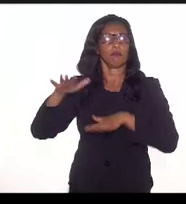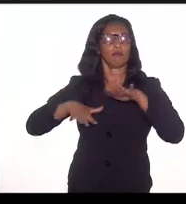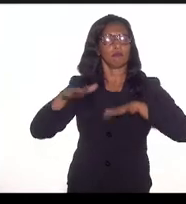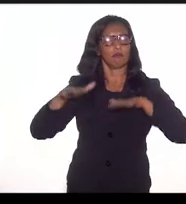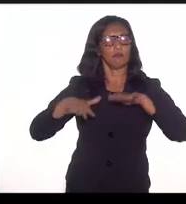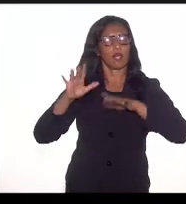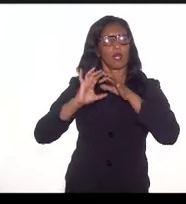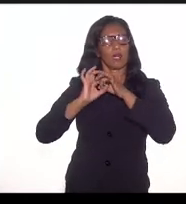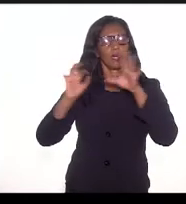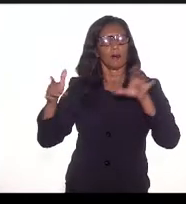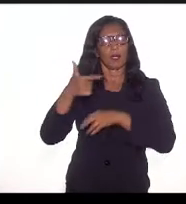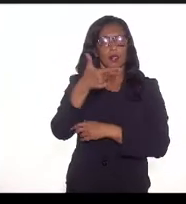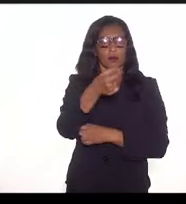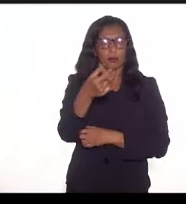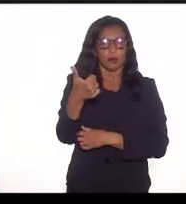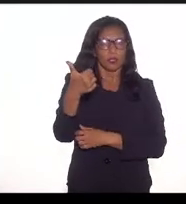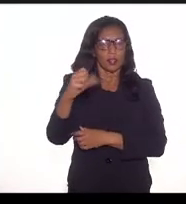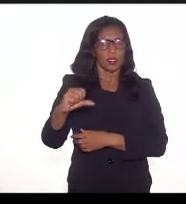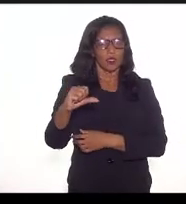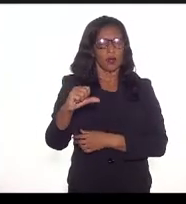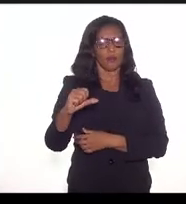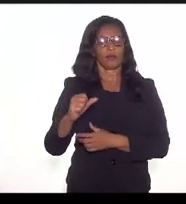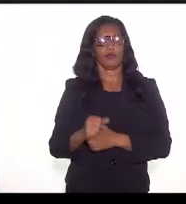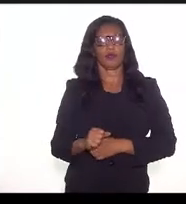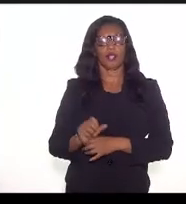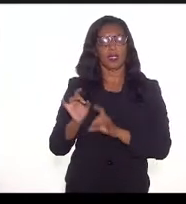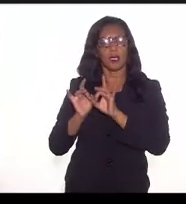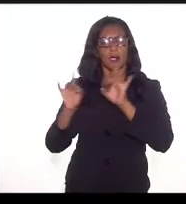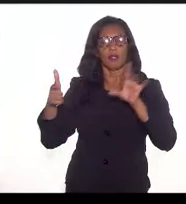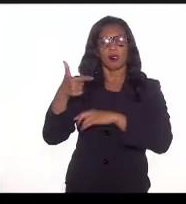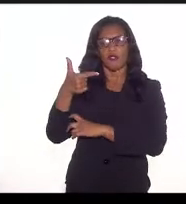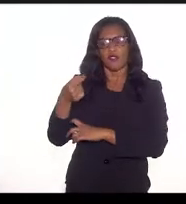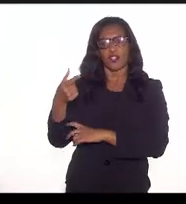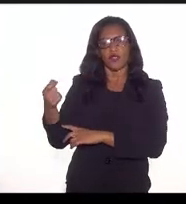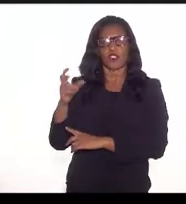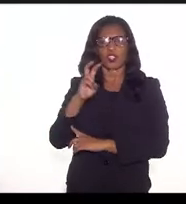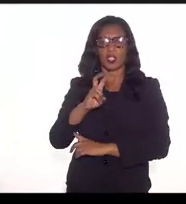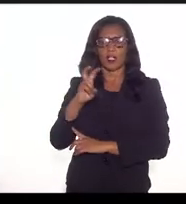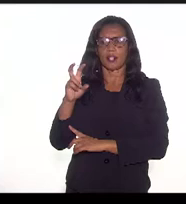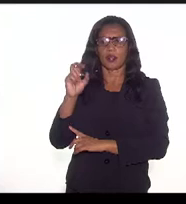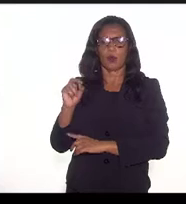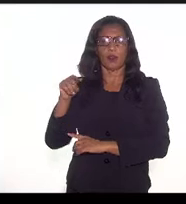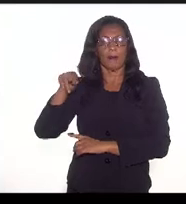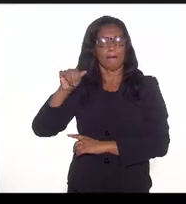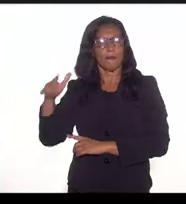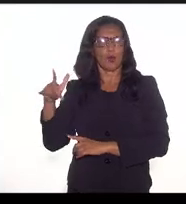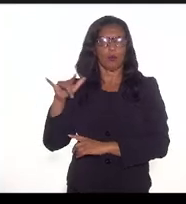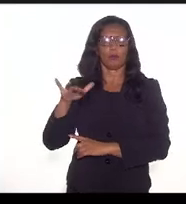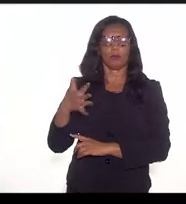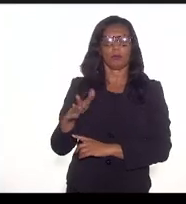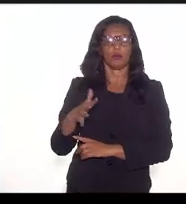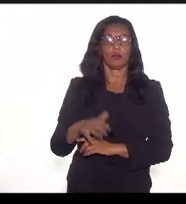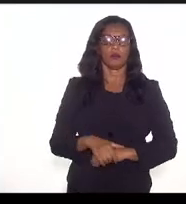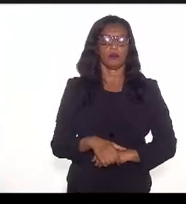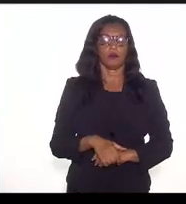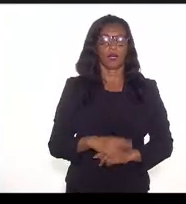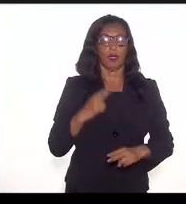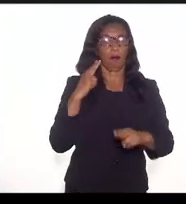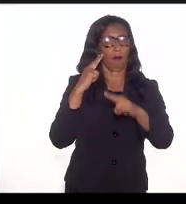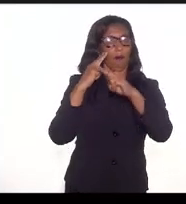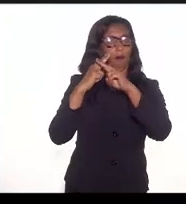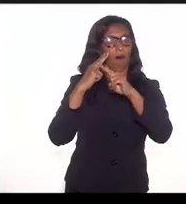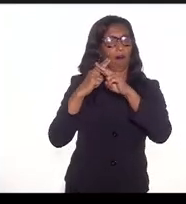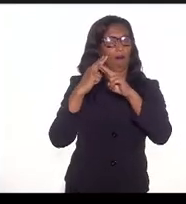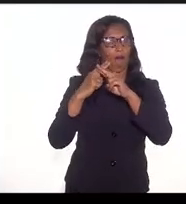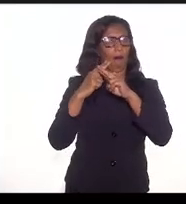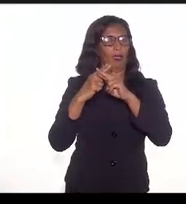em 2019 1.270.000 aproximadamente e liberando em 2020 550.000 aproximadamente. O microcrédito da Caixa é um recurso que a gente